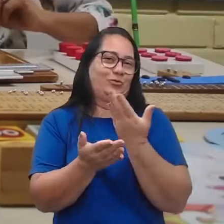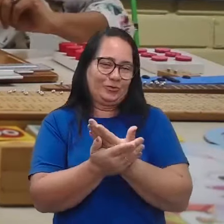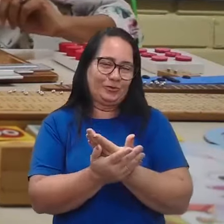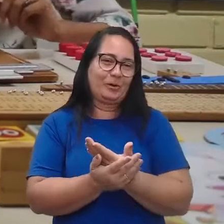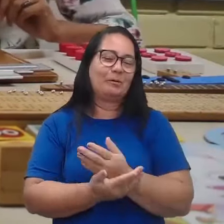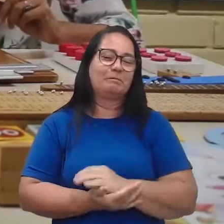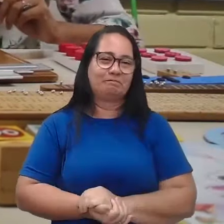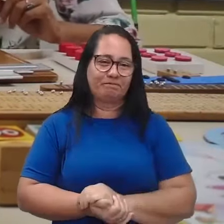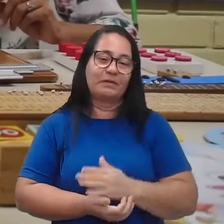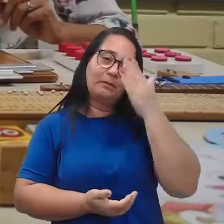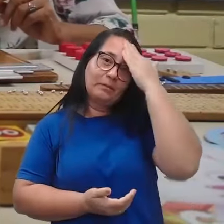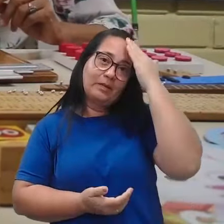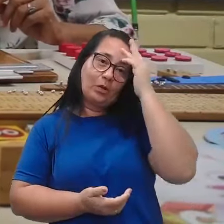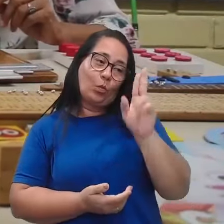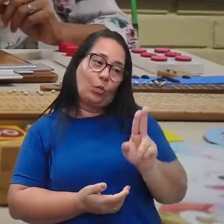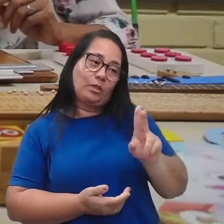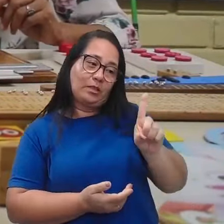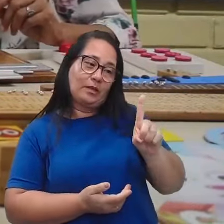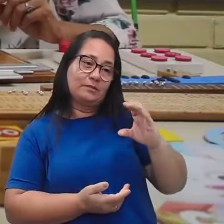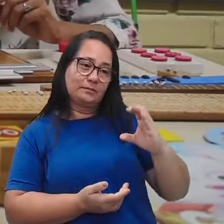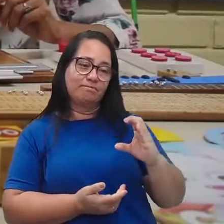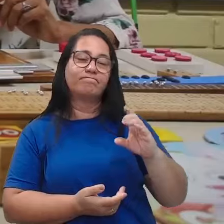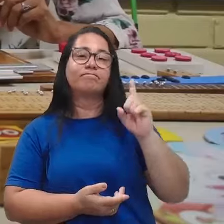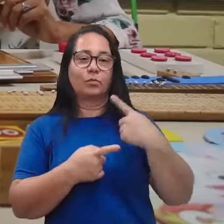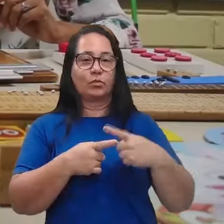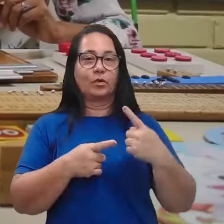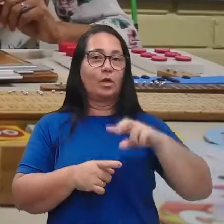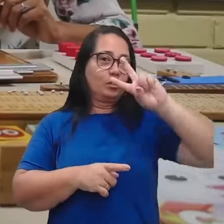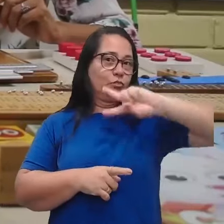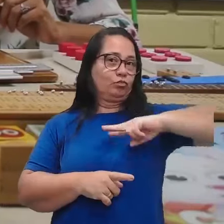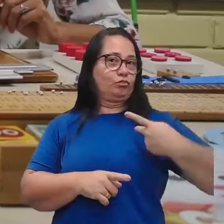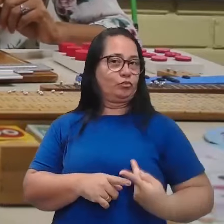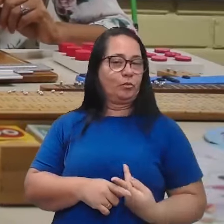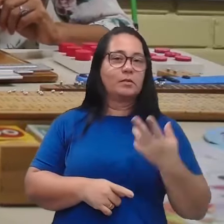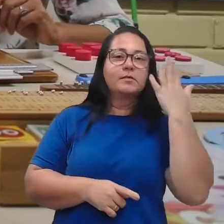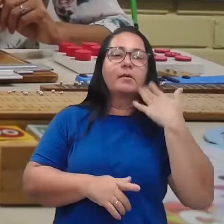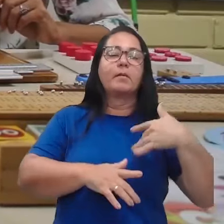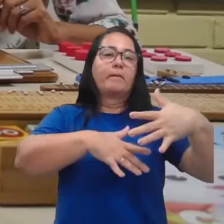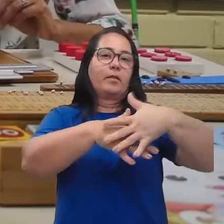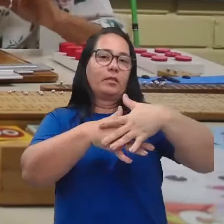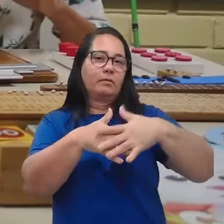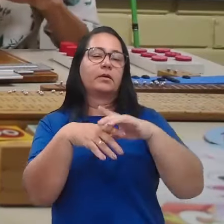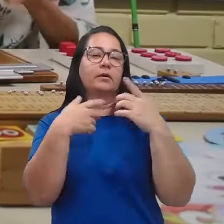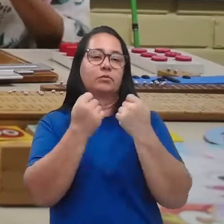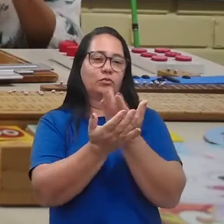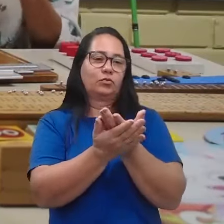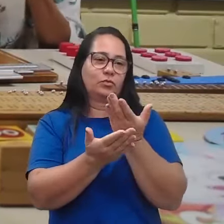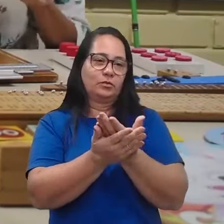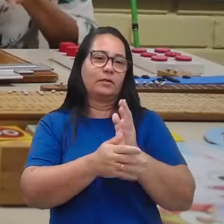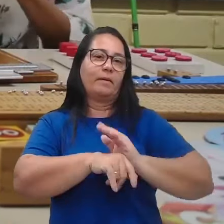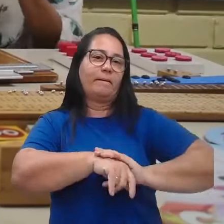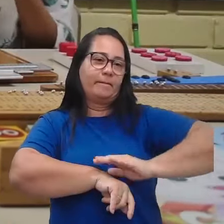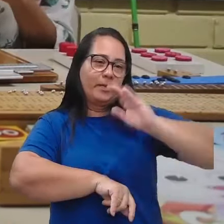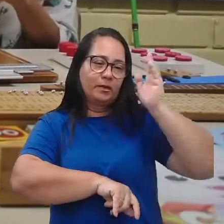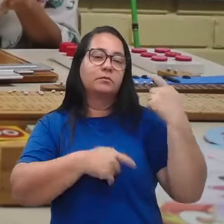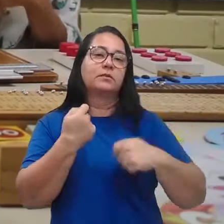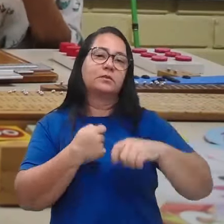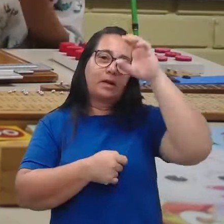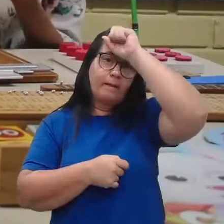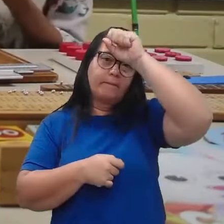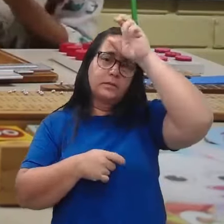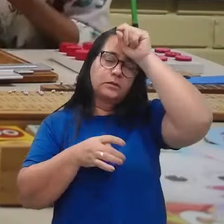Para entender essas unidades aqui, a pessoa que é de humanas, para saber de exatas, tem que se dedicar um pouquinho, né? mas aqui você tem que aprender de um